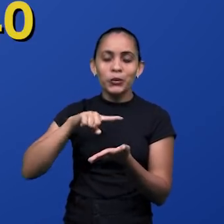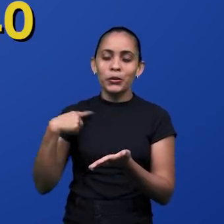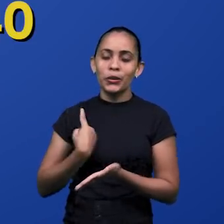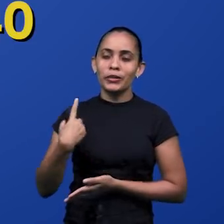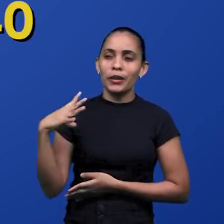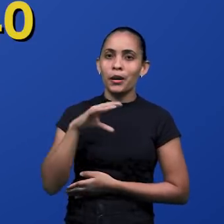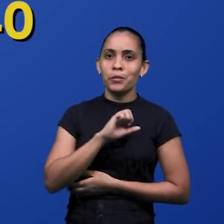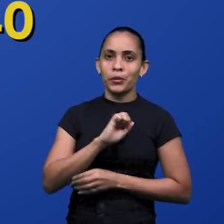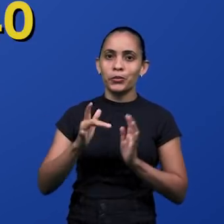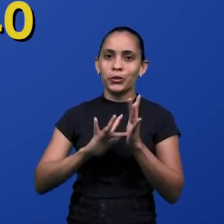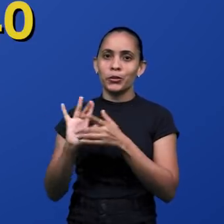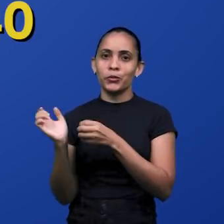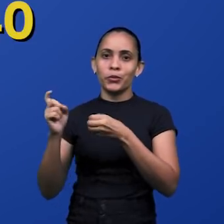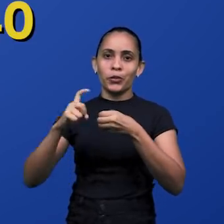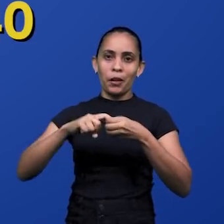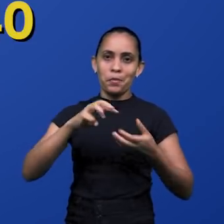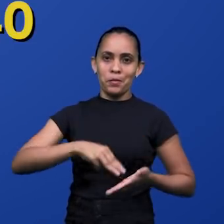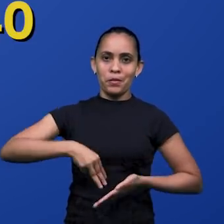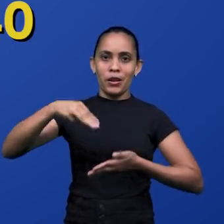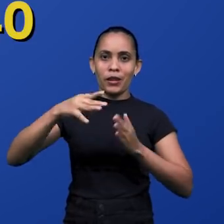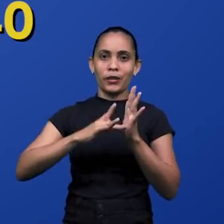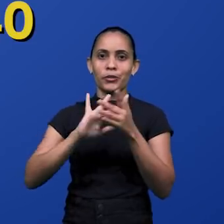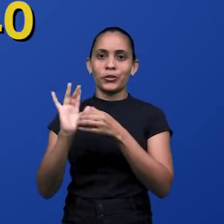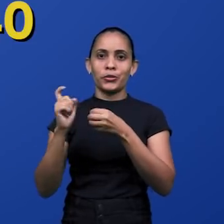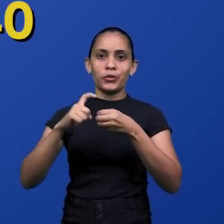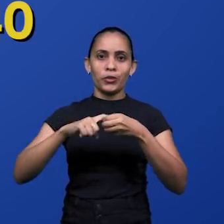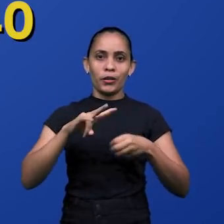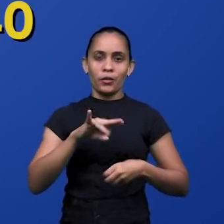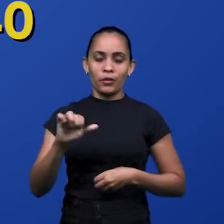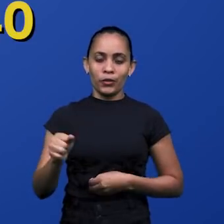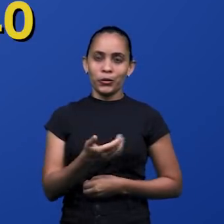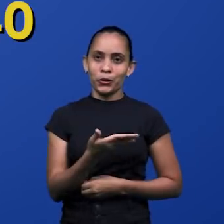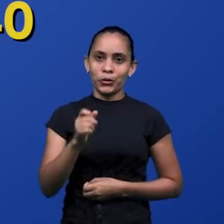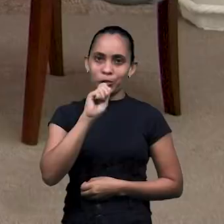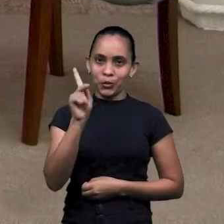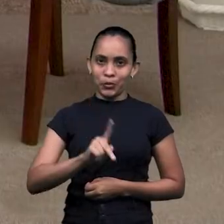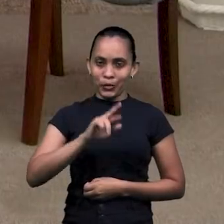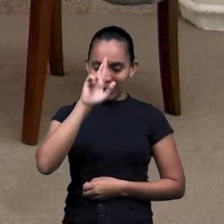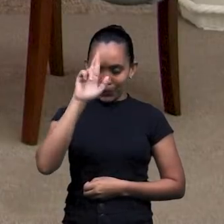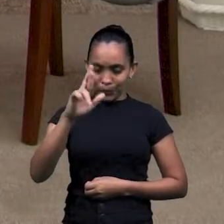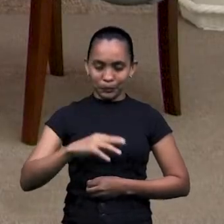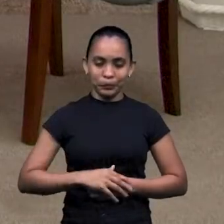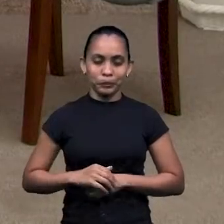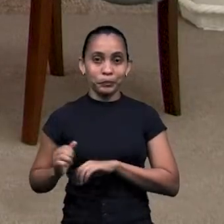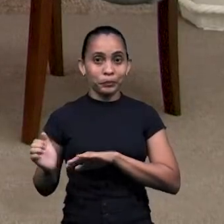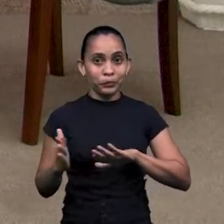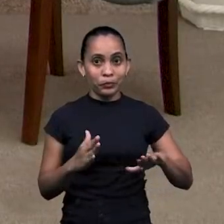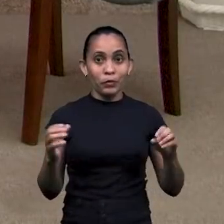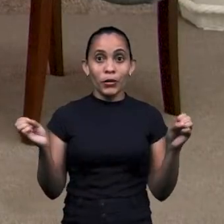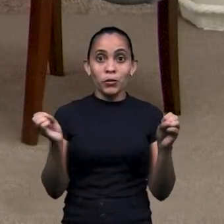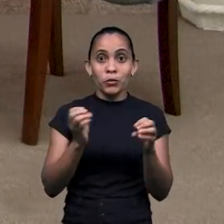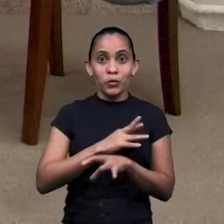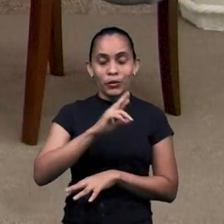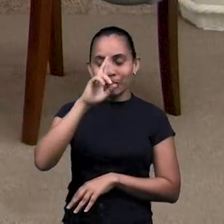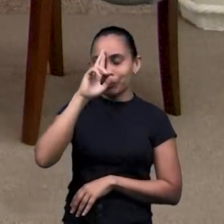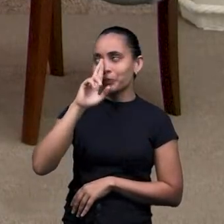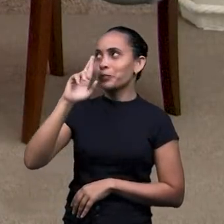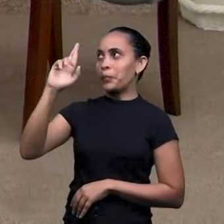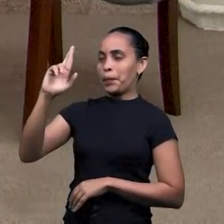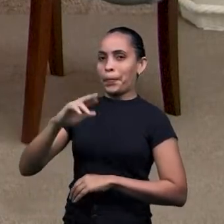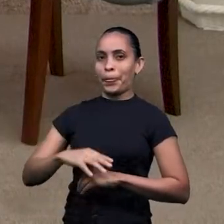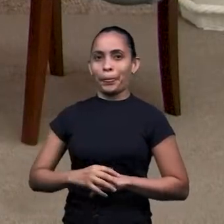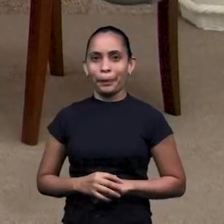de Jesus. Maranata, ora vem, Senhor Jesus. A paz do Senhor, irmãos. Louvado seja o nome do Senhor, meus